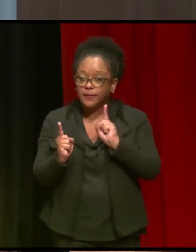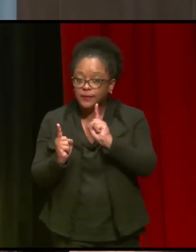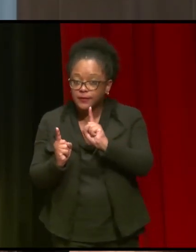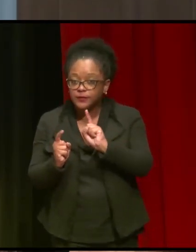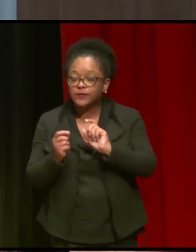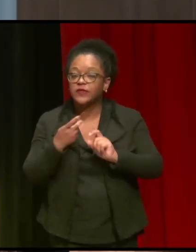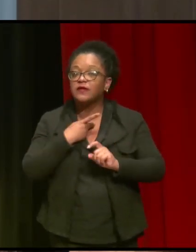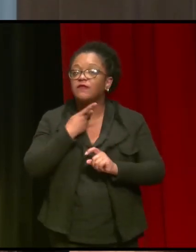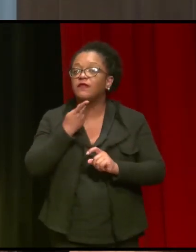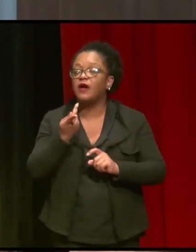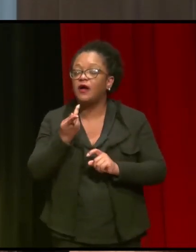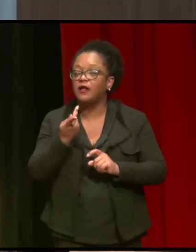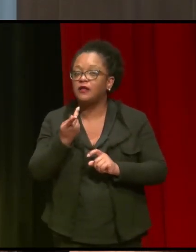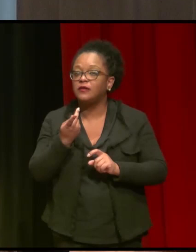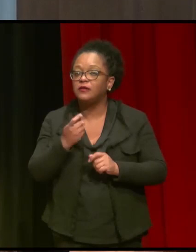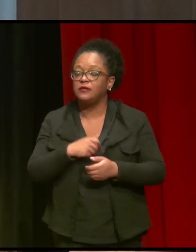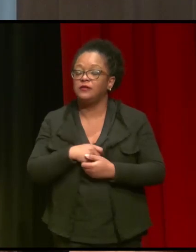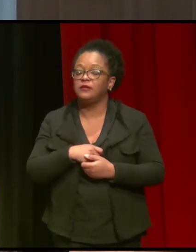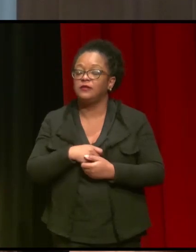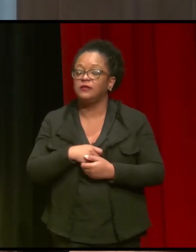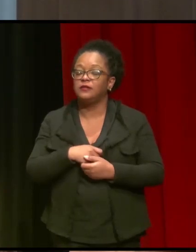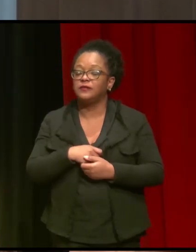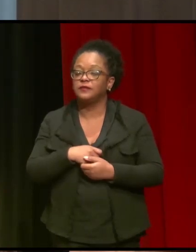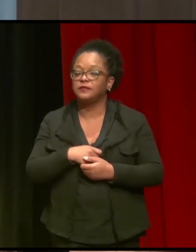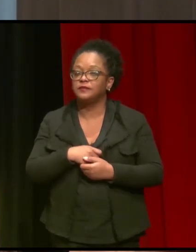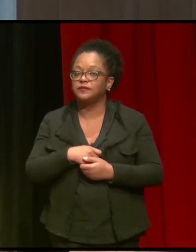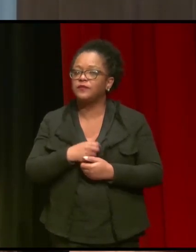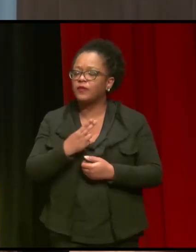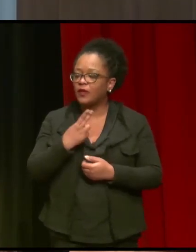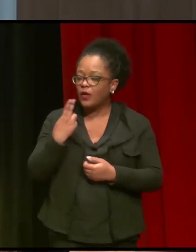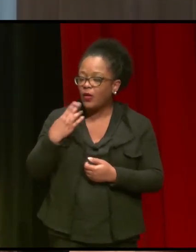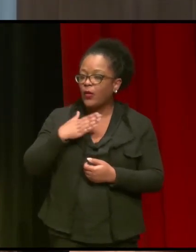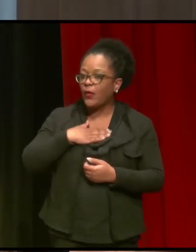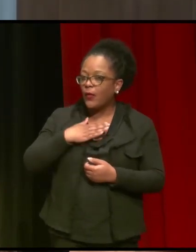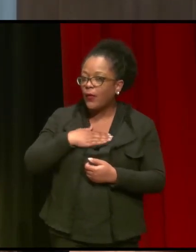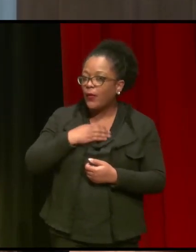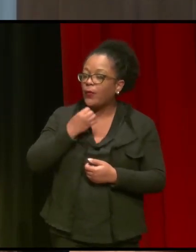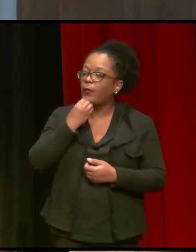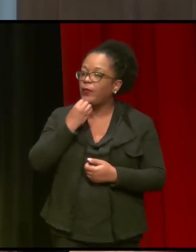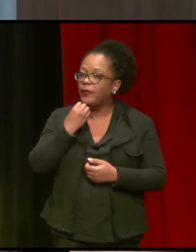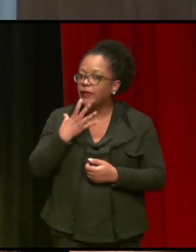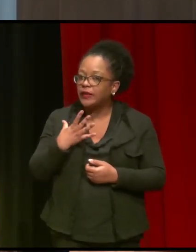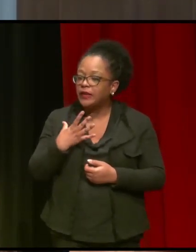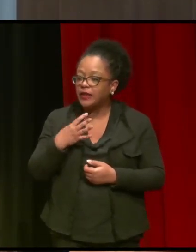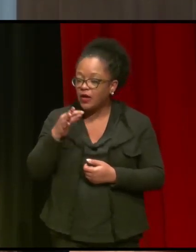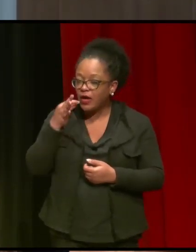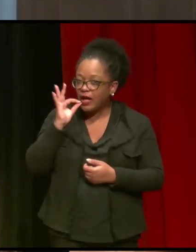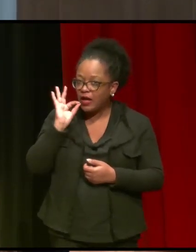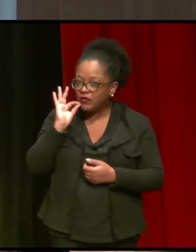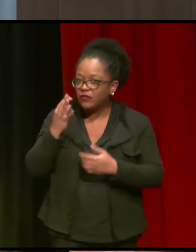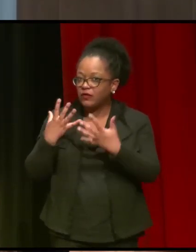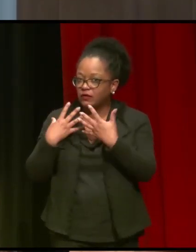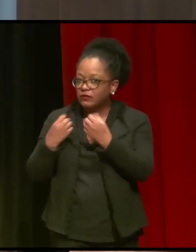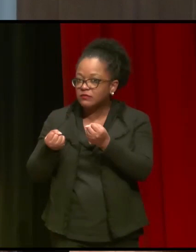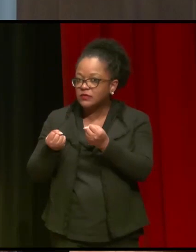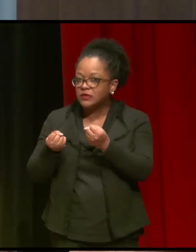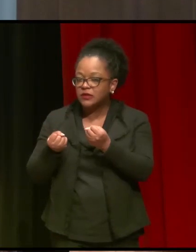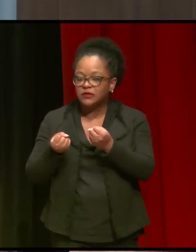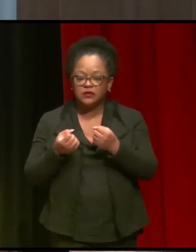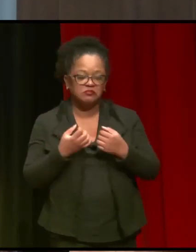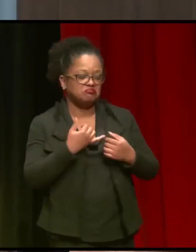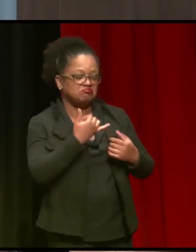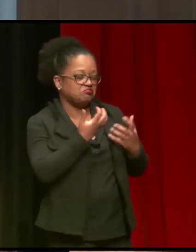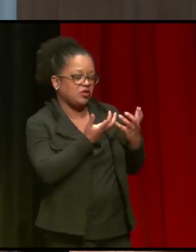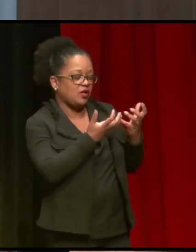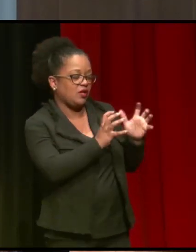se identifica. Tá? Então, aí você, Paula, você está aqui, vou tomar um café, você quer tomar um café também? Não, não quero.